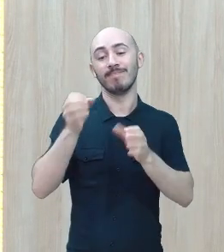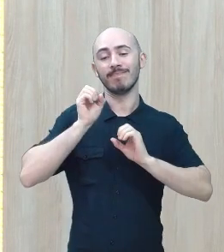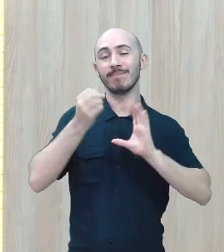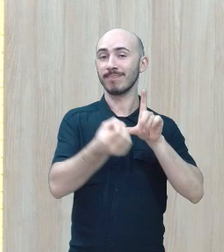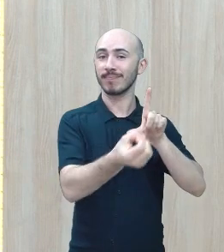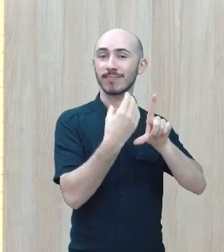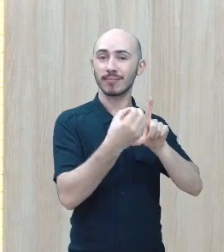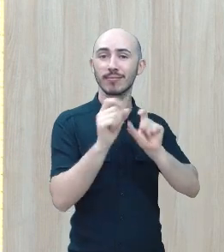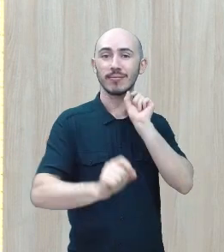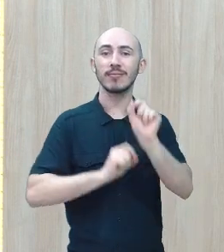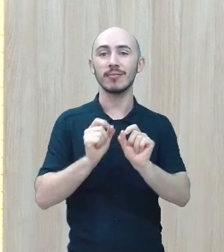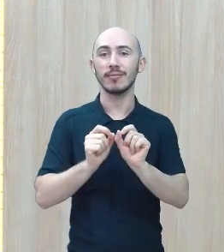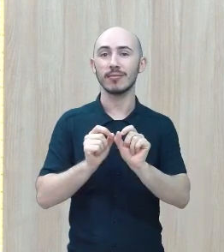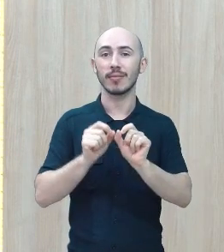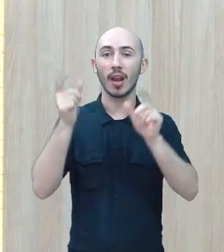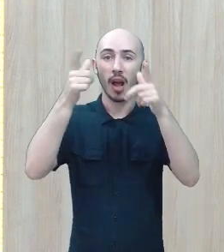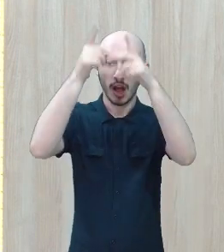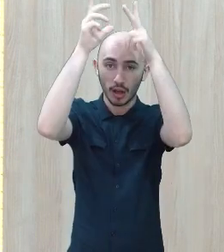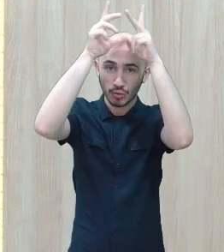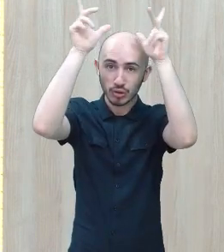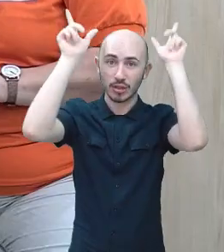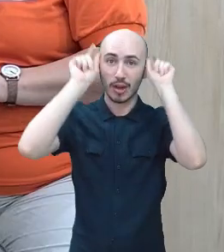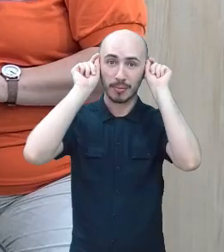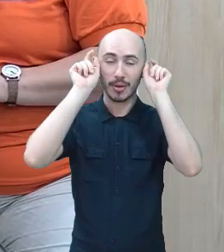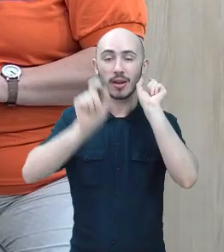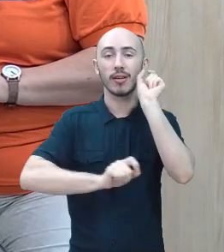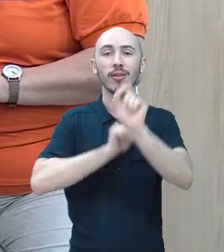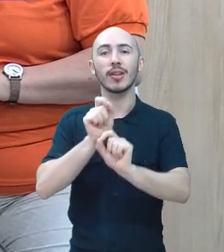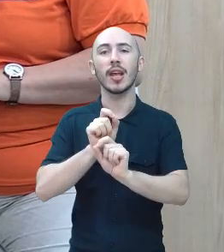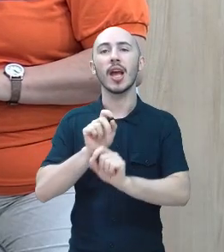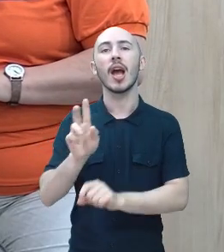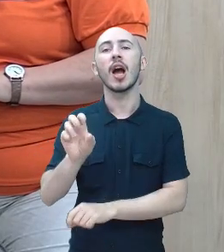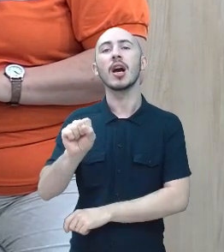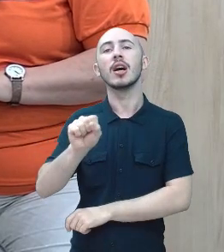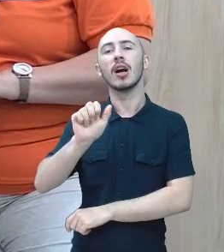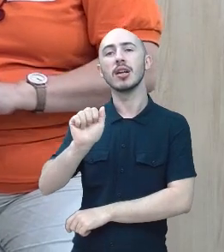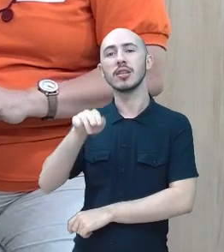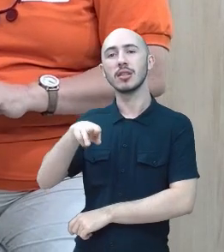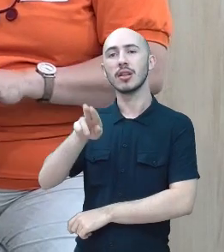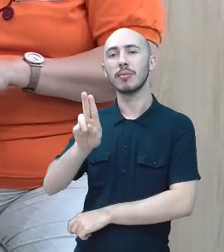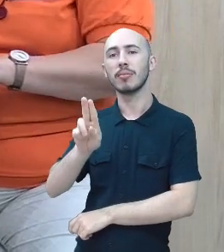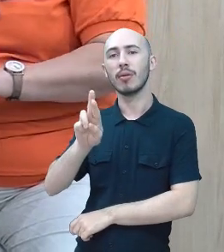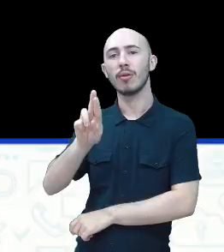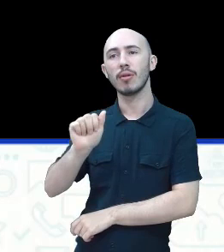de samurai, tá certo? A professora Vilma, professora de artes. Então, vamos lá.